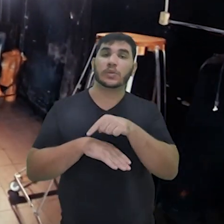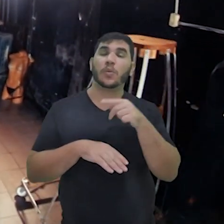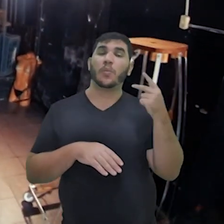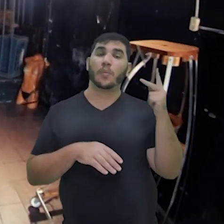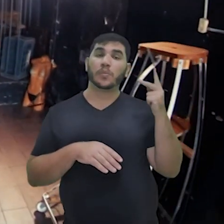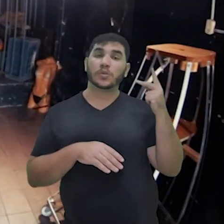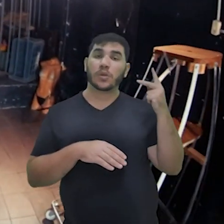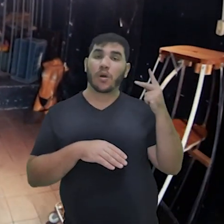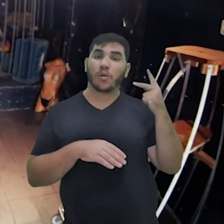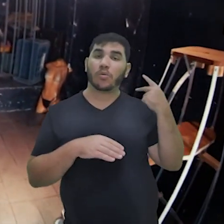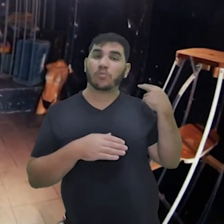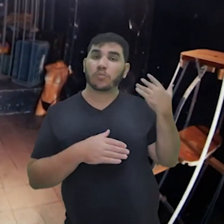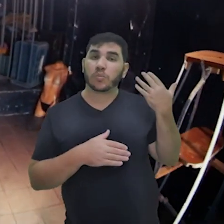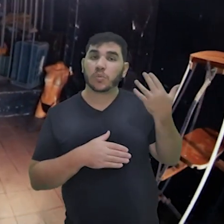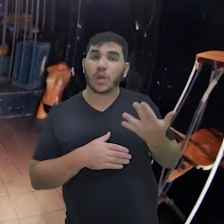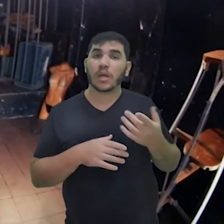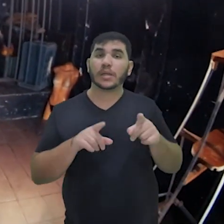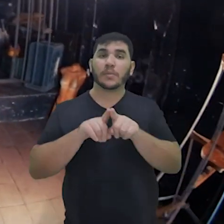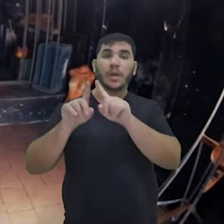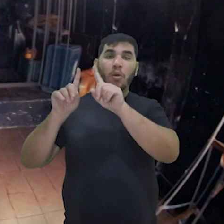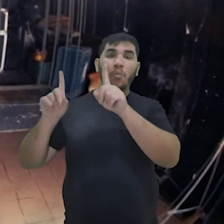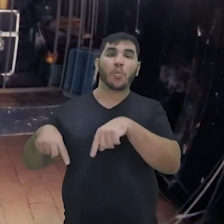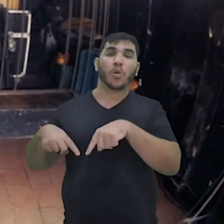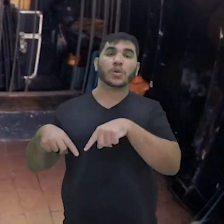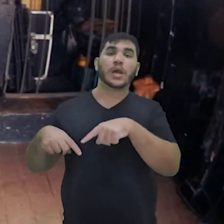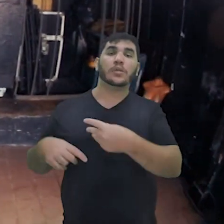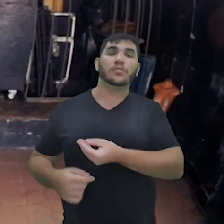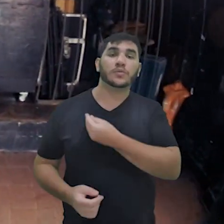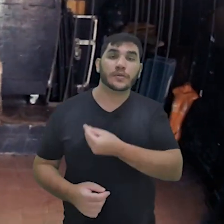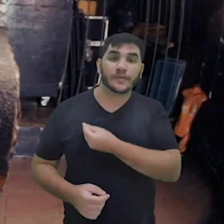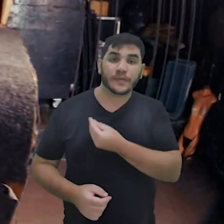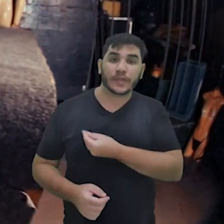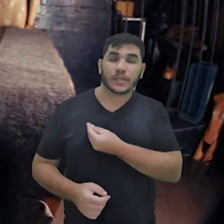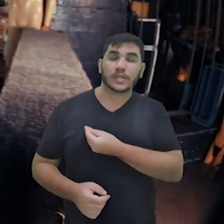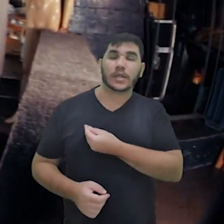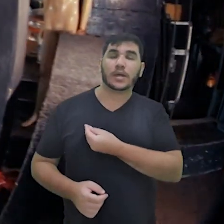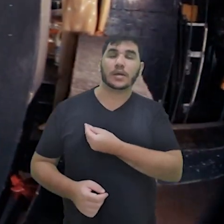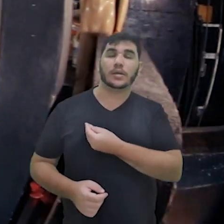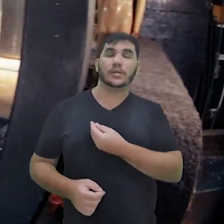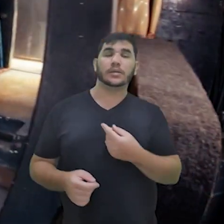de uma história, de um projeto de vida,